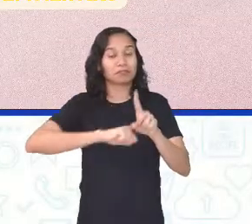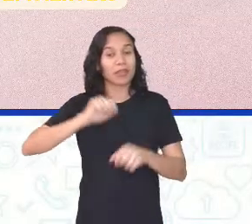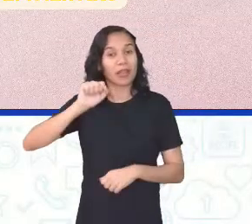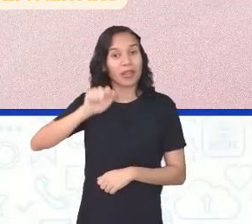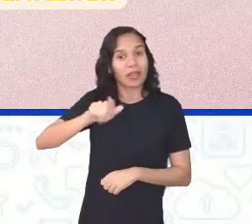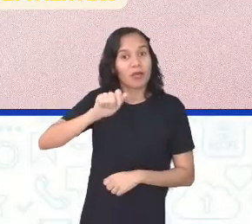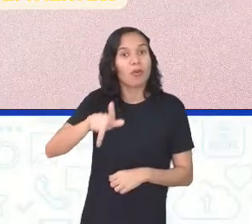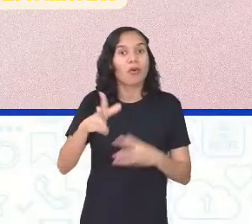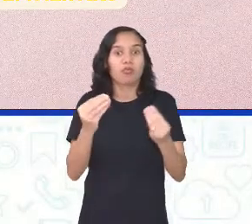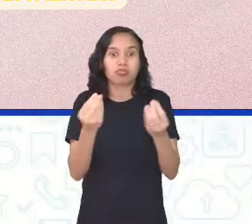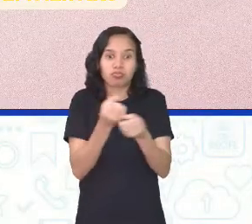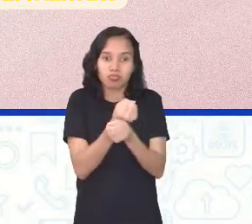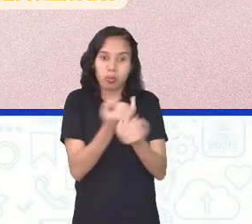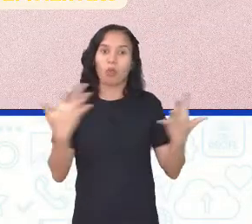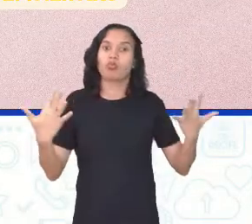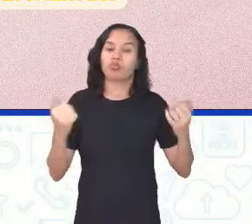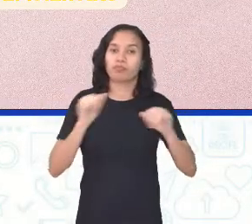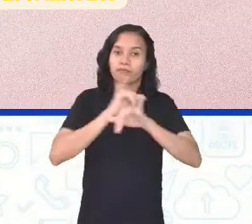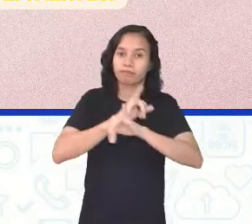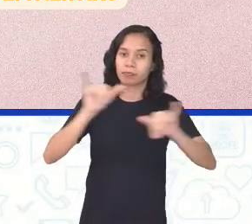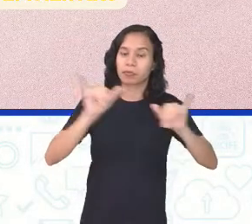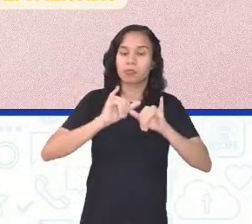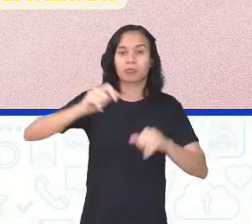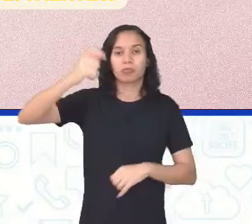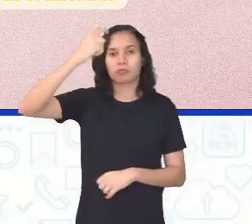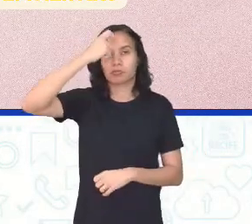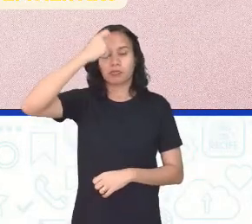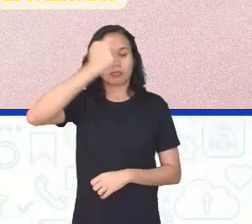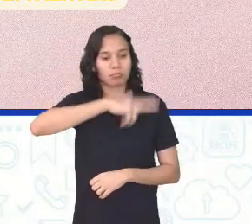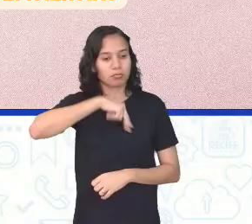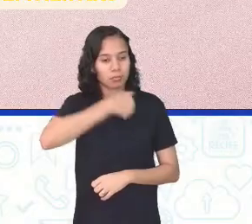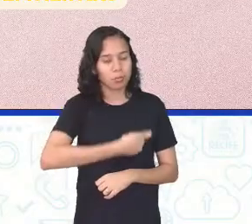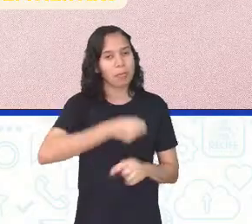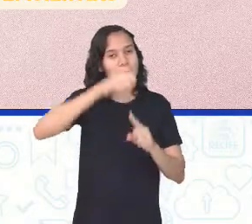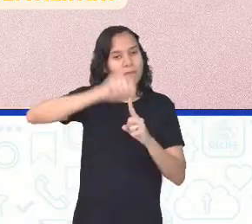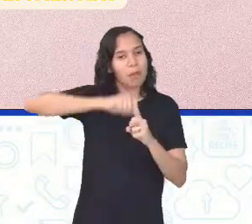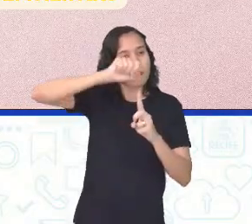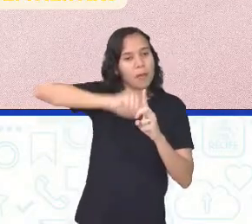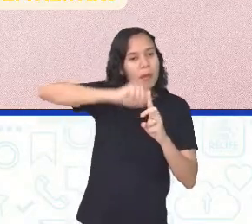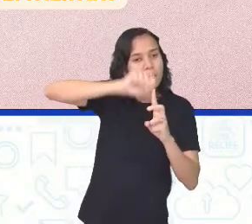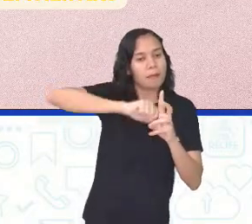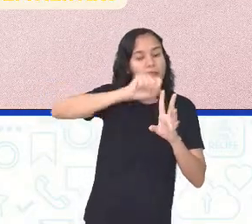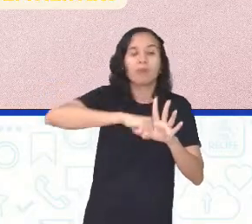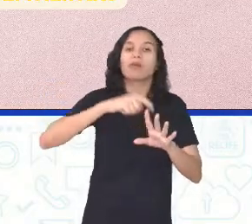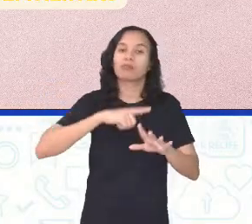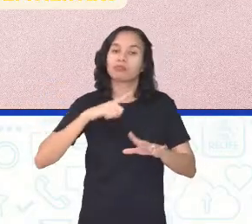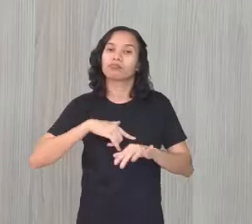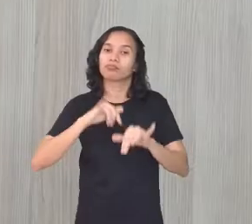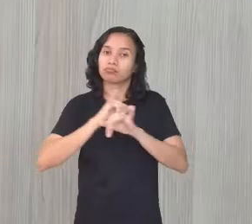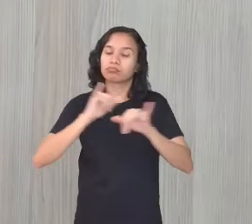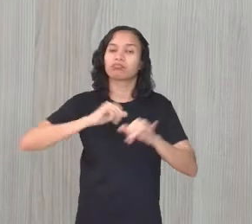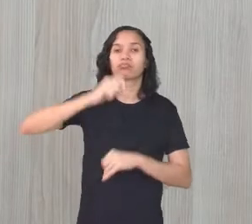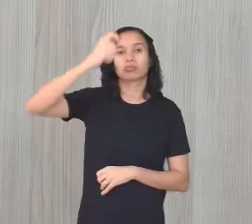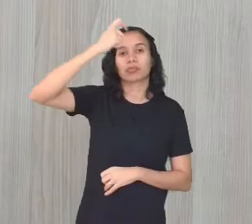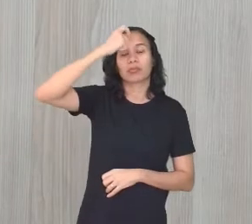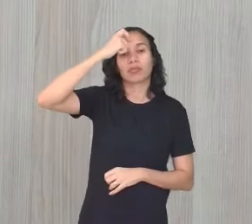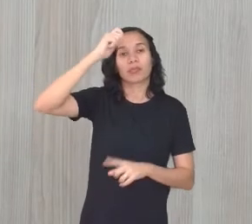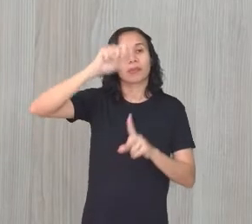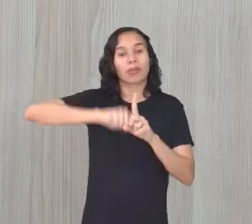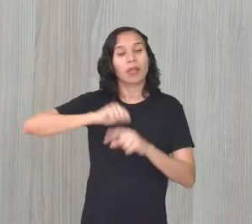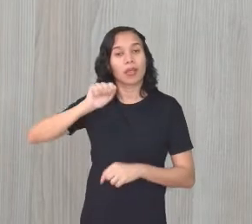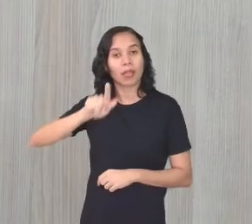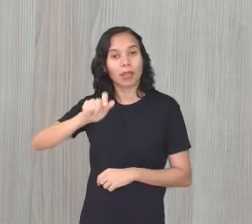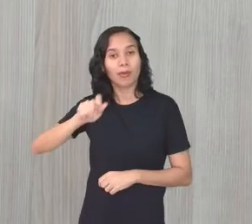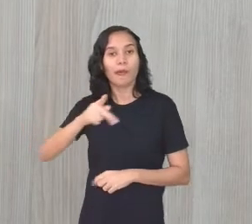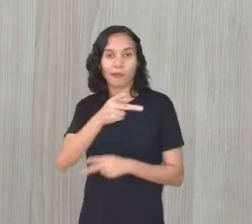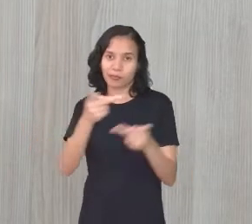ele veio recheado, né, de campanhas de conscientização. Todo mês tem uma campanha de conscientização. E agosto, como